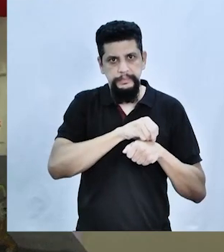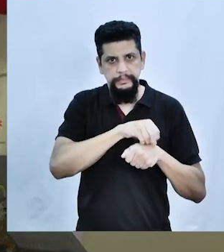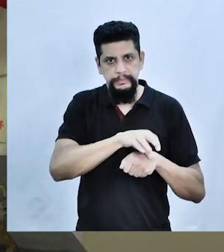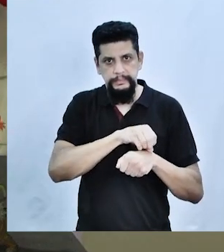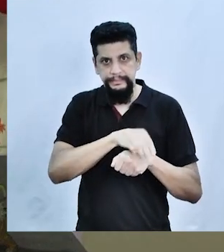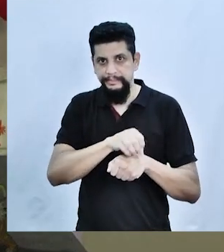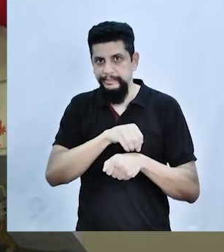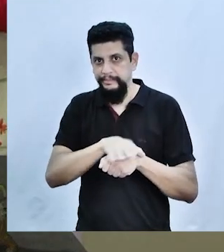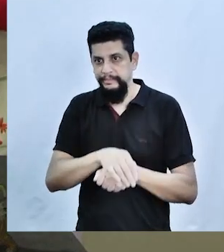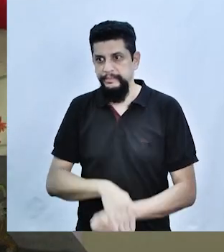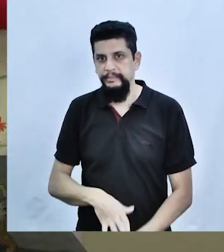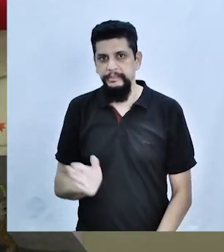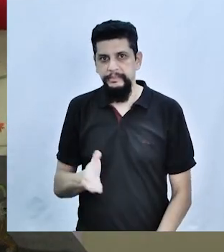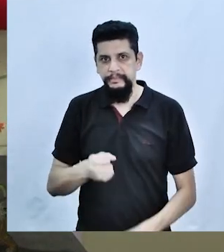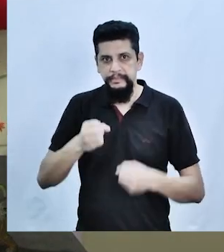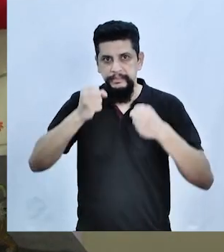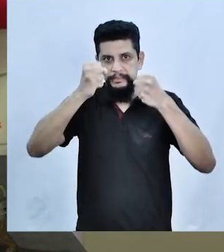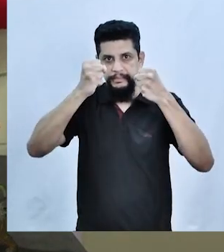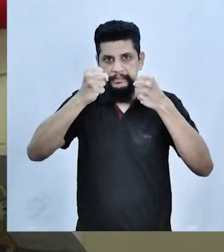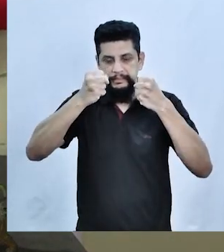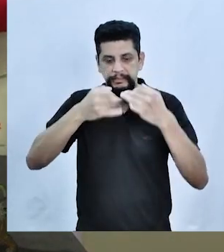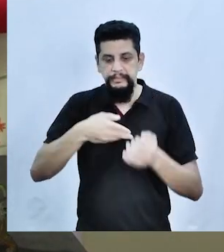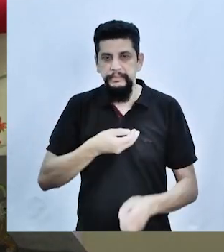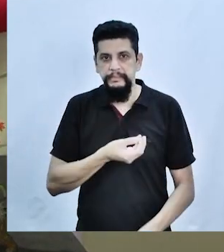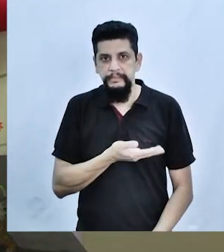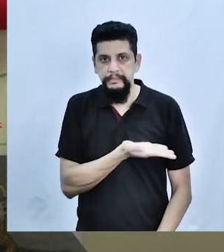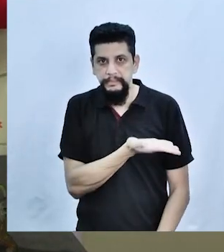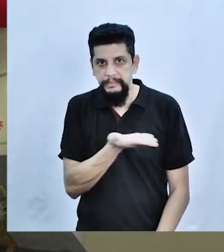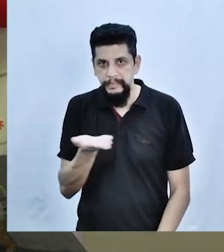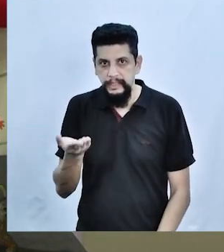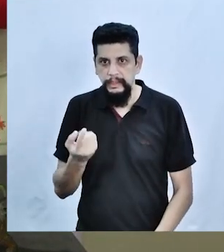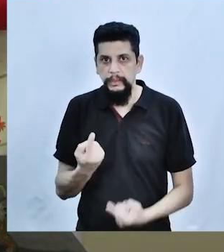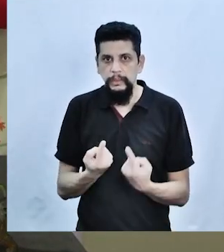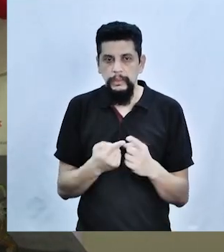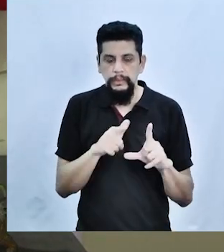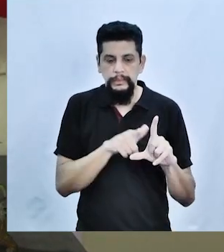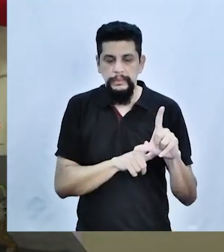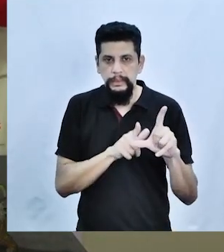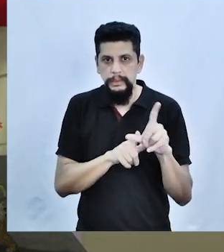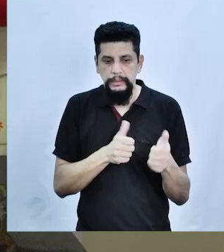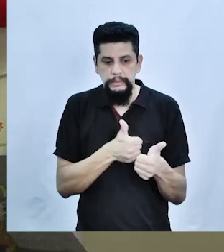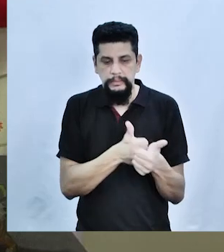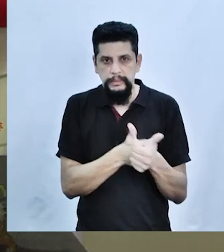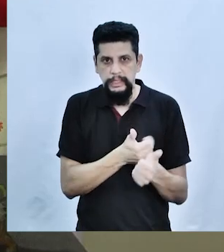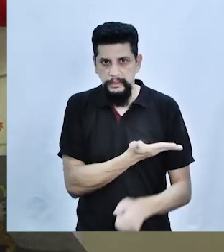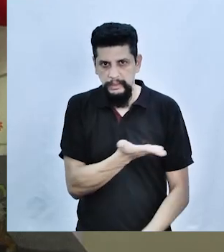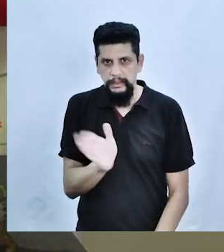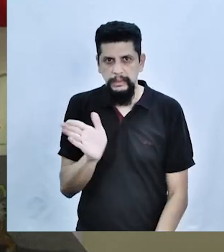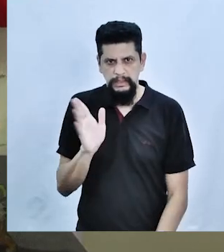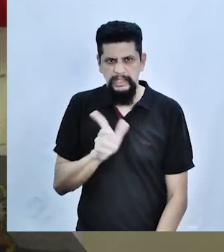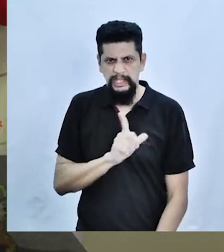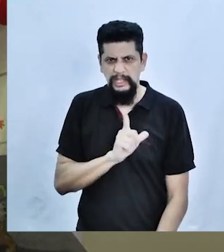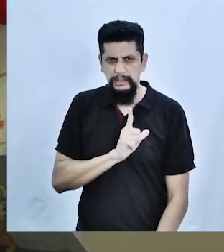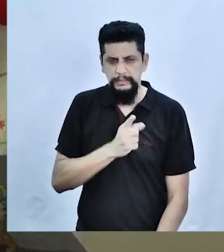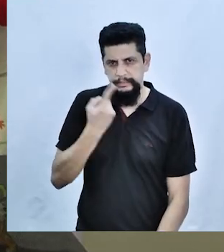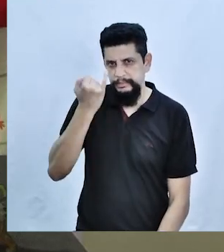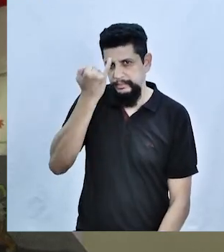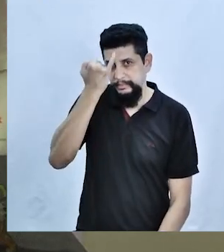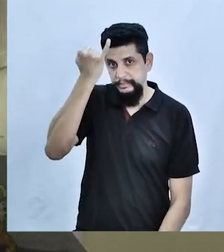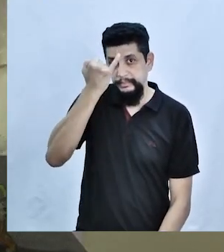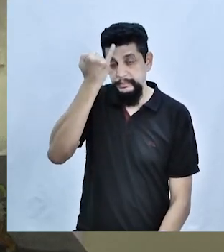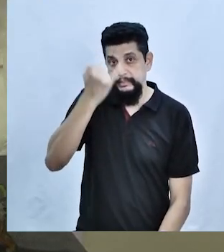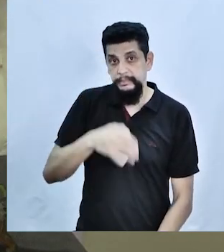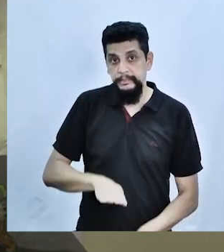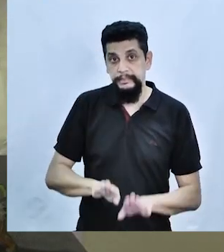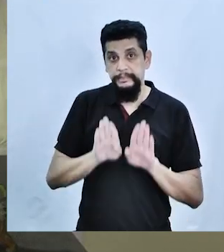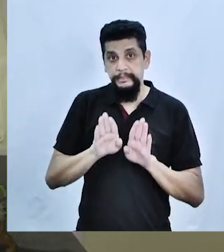e apareceu por aí o tempo todo. E falamos várias vezes também essa palavra, né? É. Com as letras pertinho de você, eu acho que você já tem uma ideia. Mas